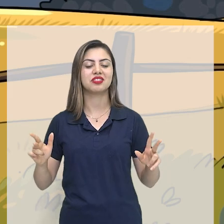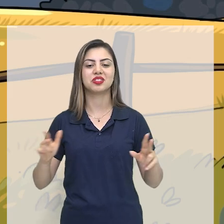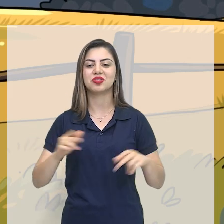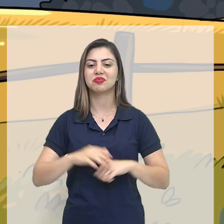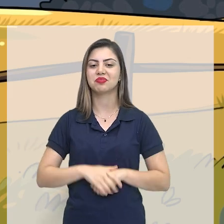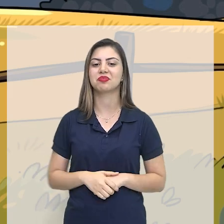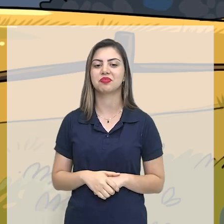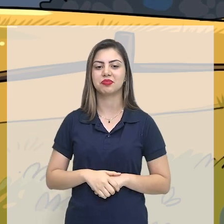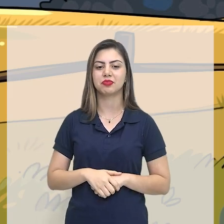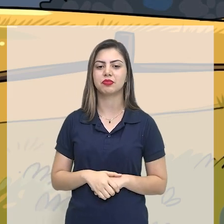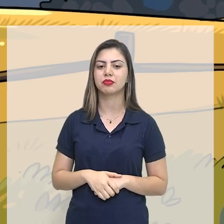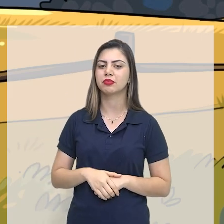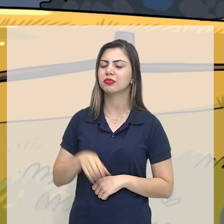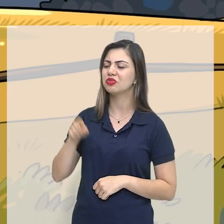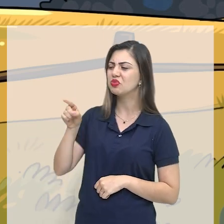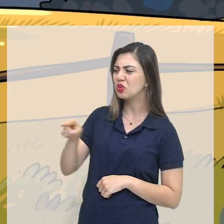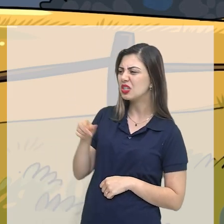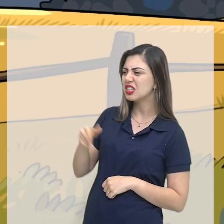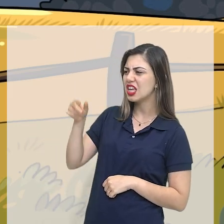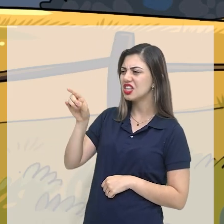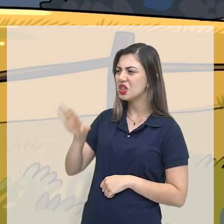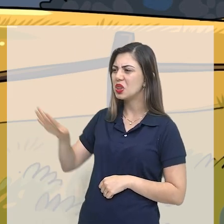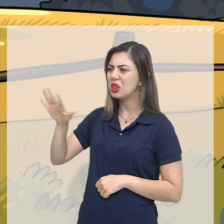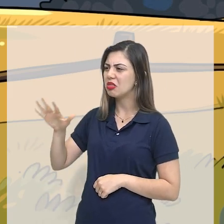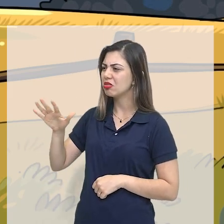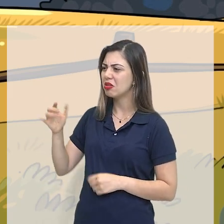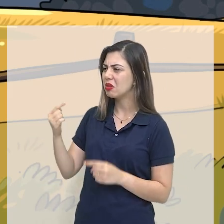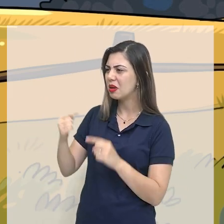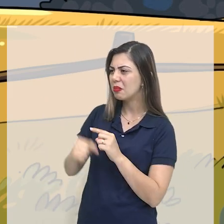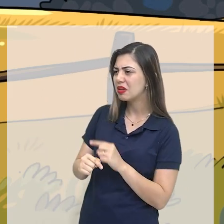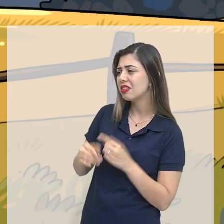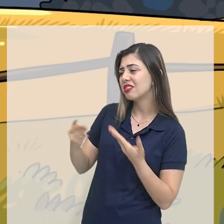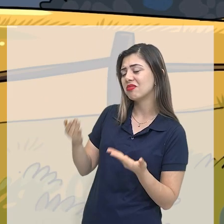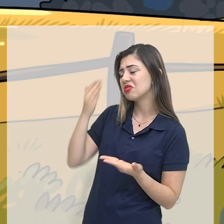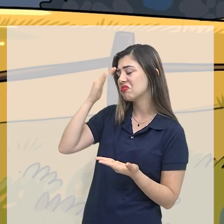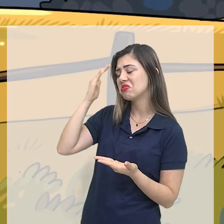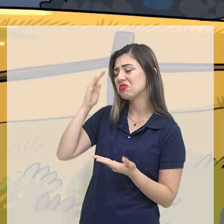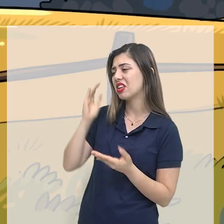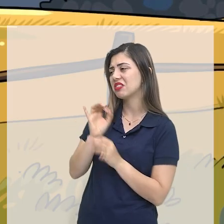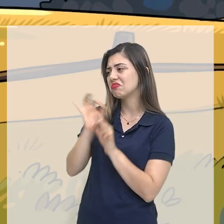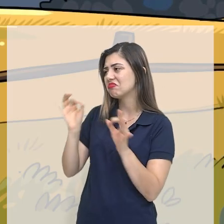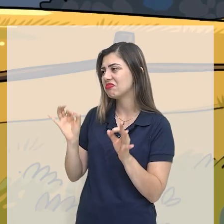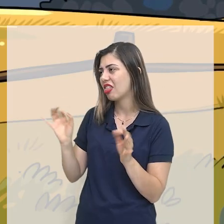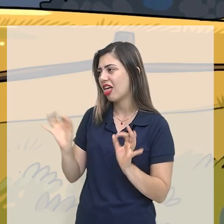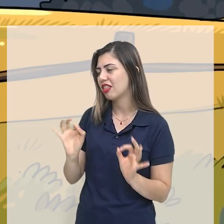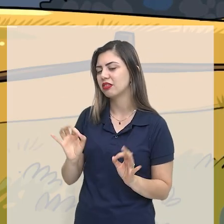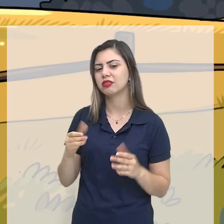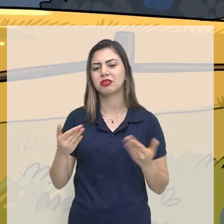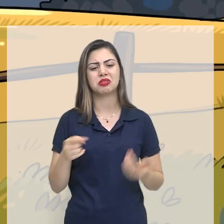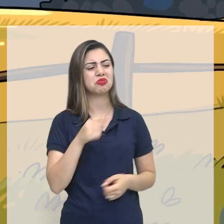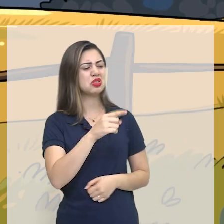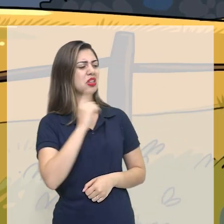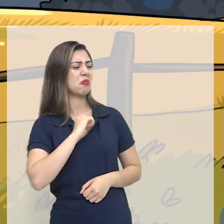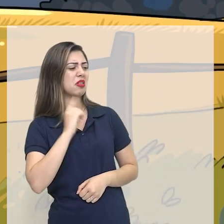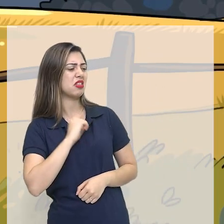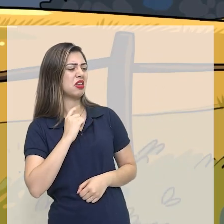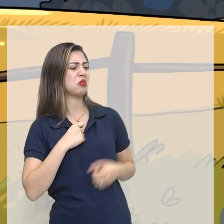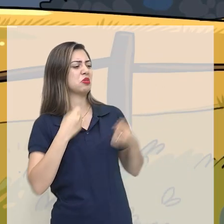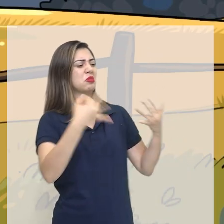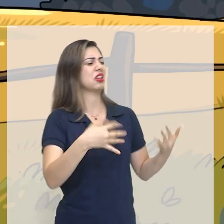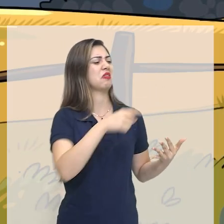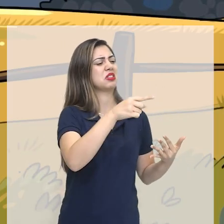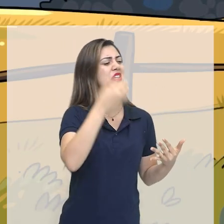colidirem. Você não é nordestino, então também fica sem entender. Homem, você não é mineiro, fica sem